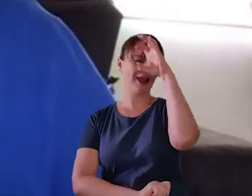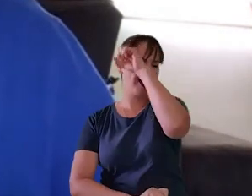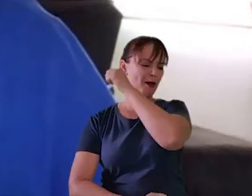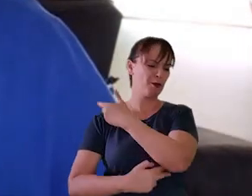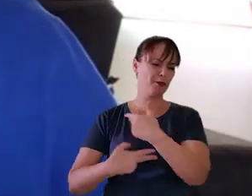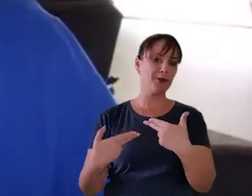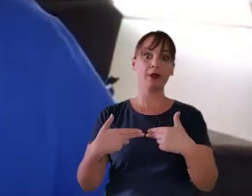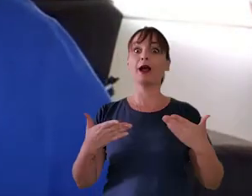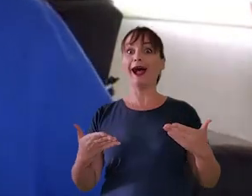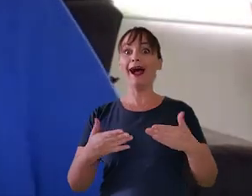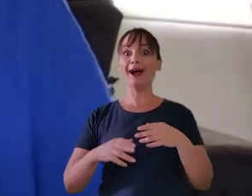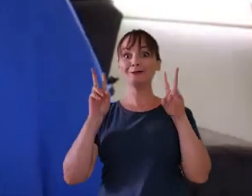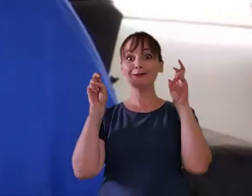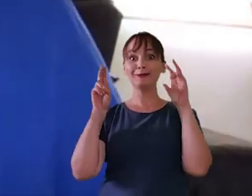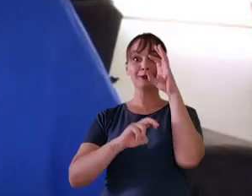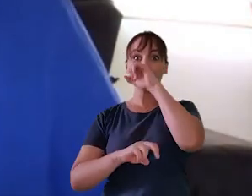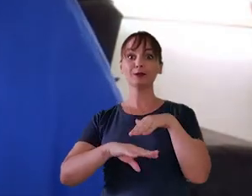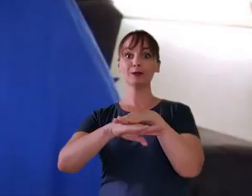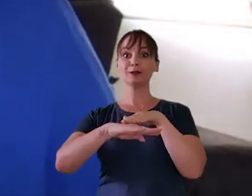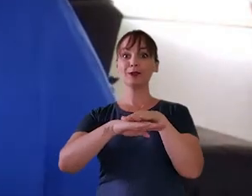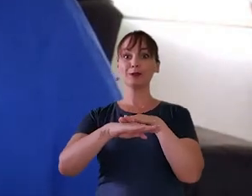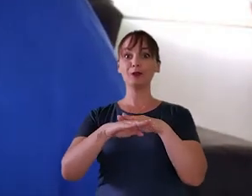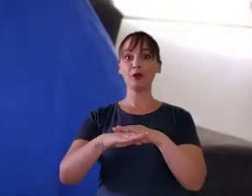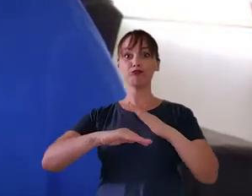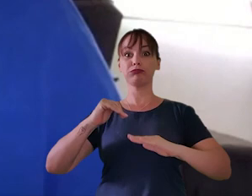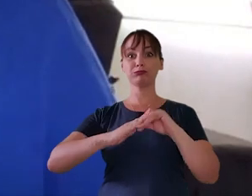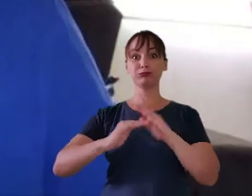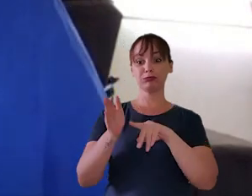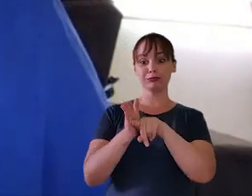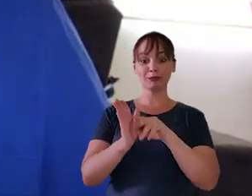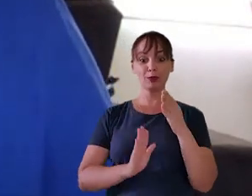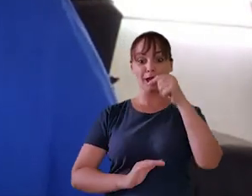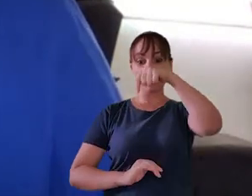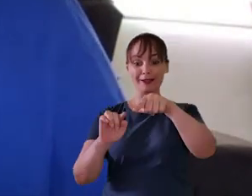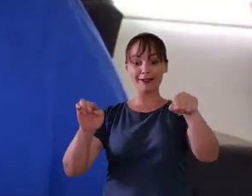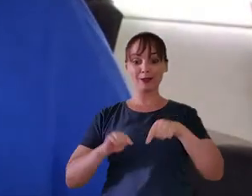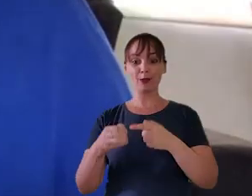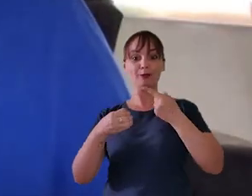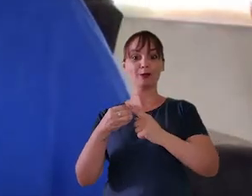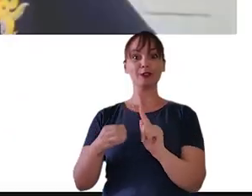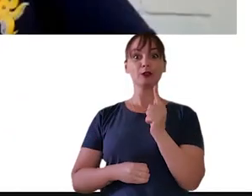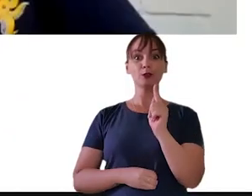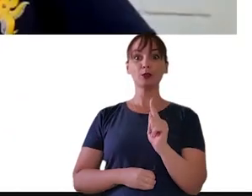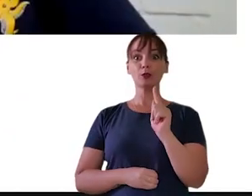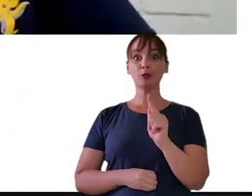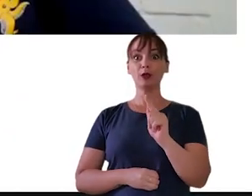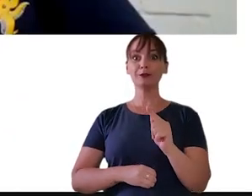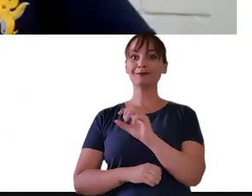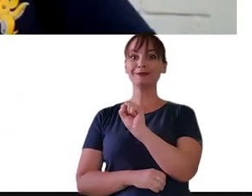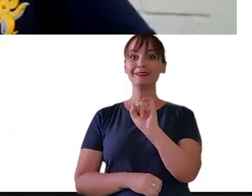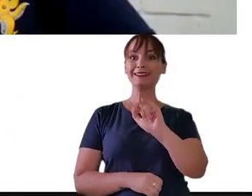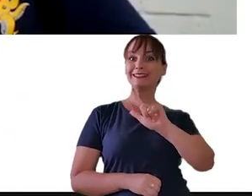Bom, e falando em aprender, eu vou conversar com a bióloga aqui do Aquário do Guarujá, a Silvia. Silvia,